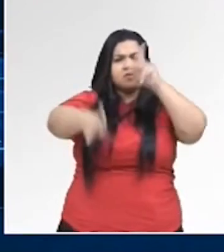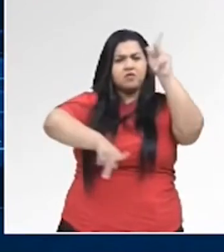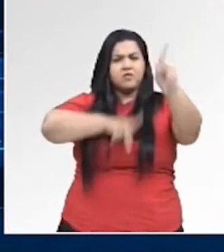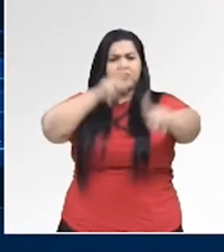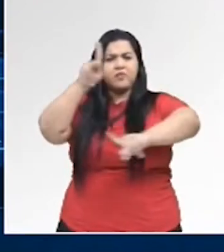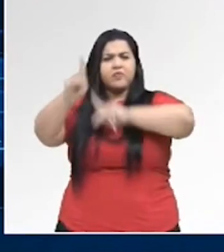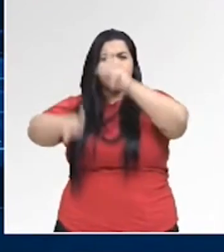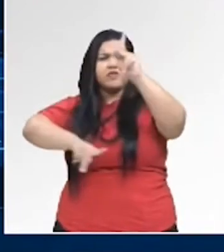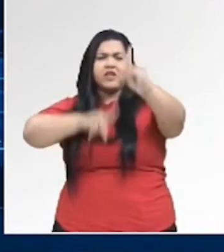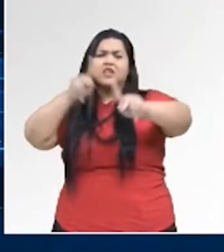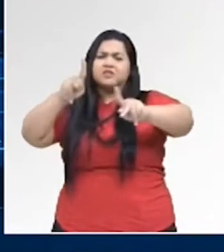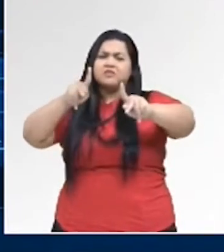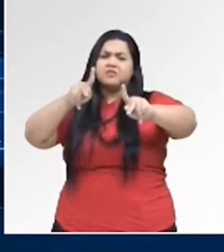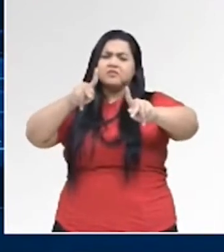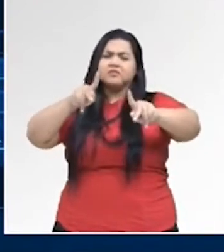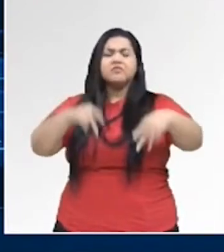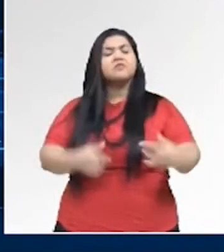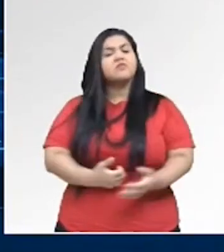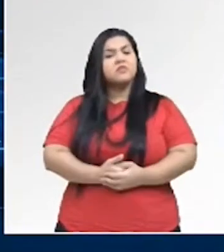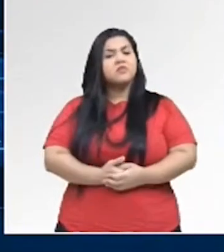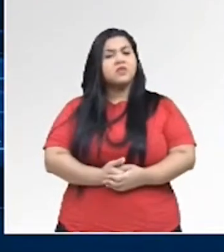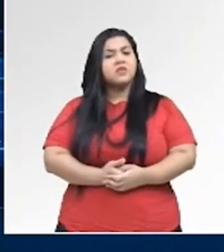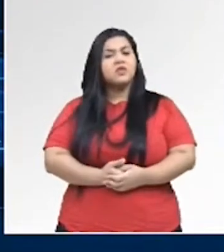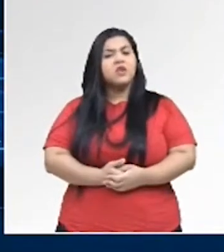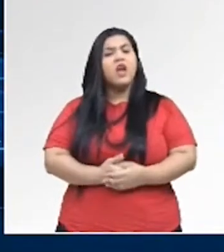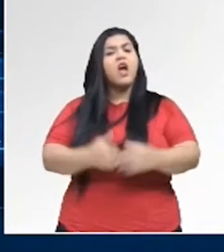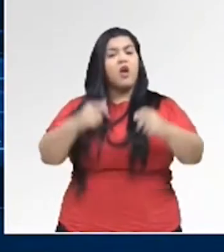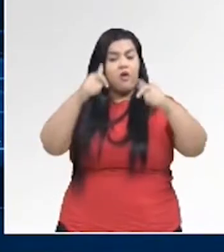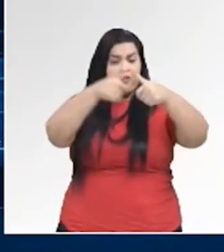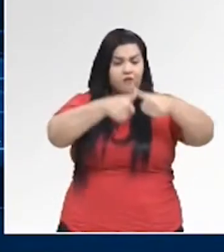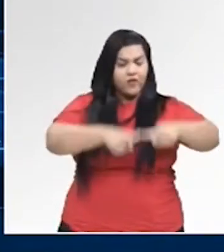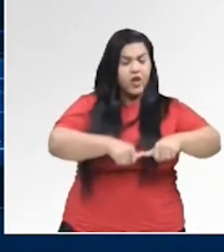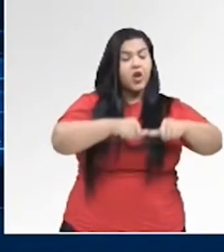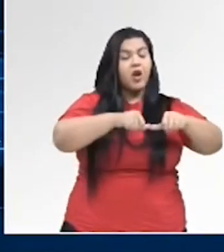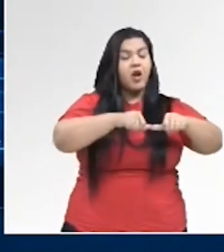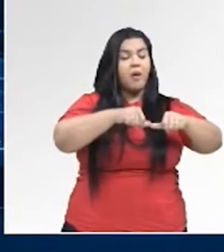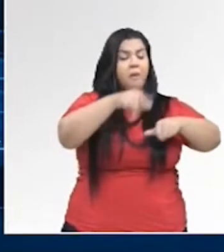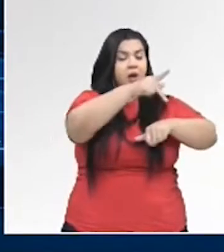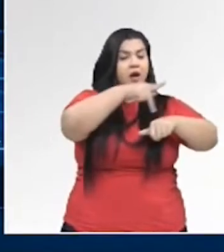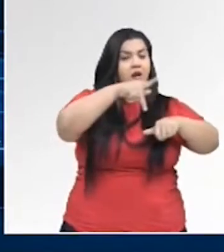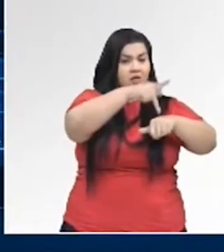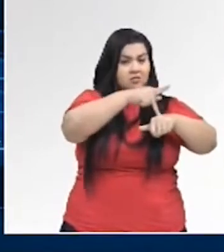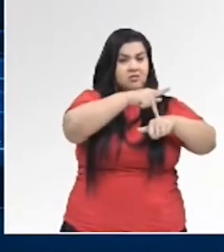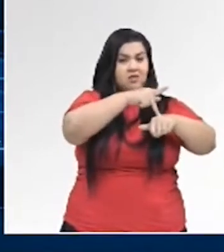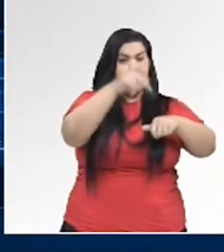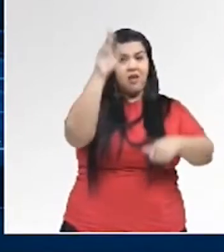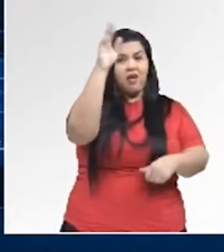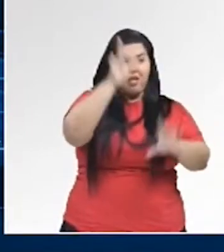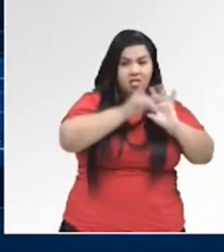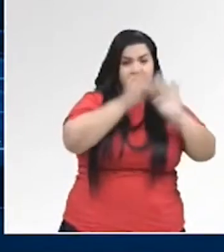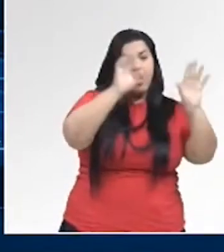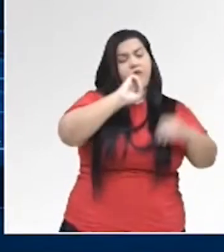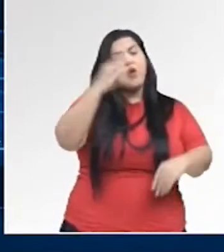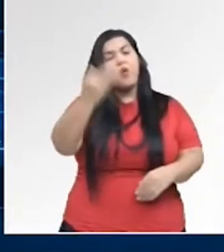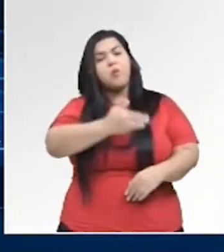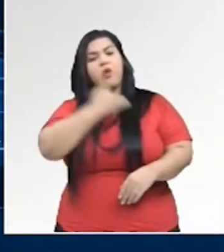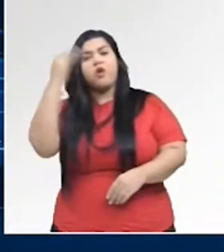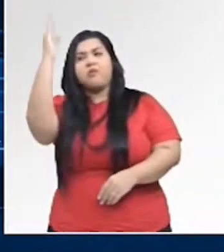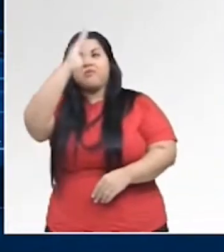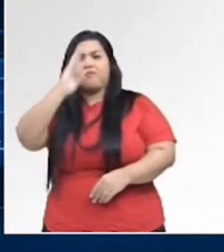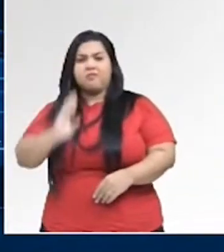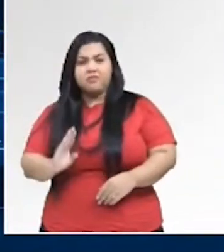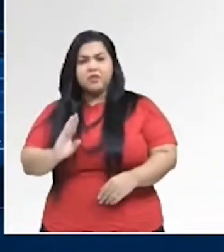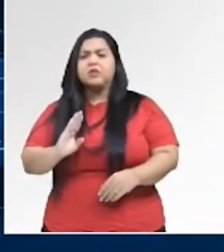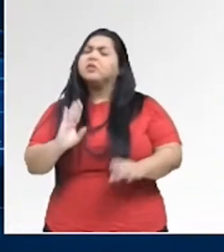brasileira, longe vá temor servil, ou ficar pátria livre ou morrer pelo Brasil. O Brasil já está